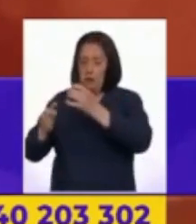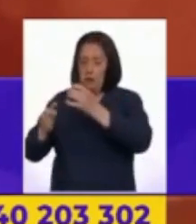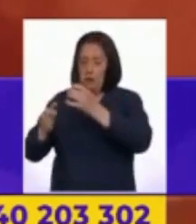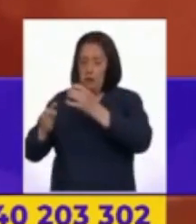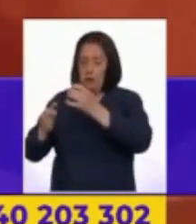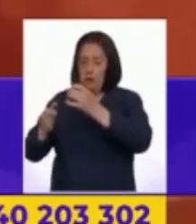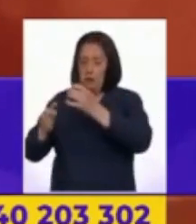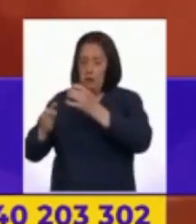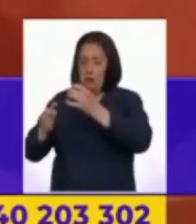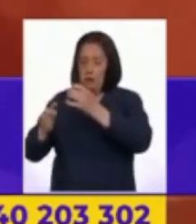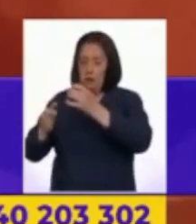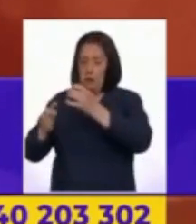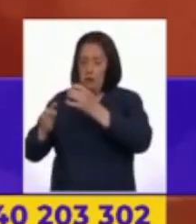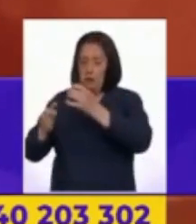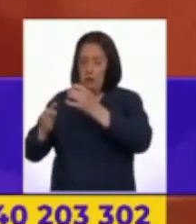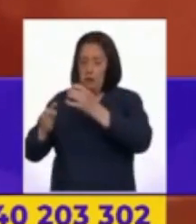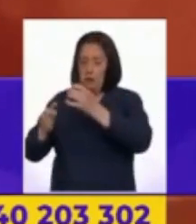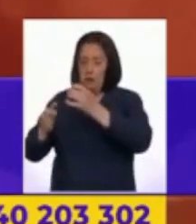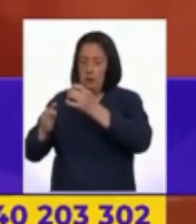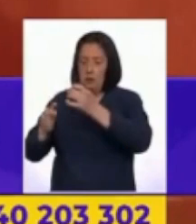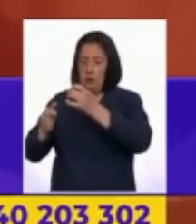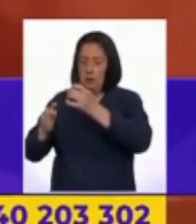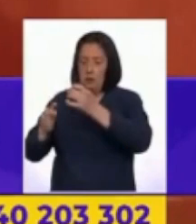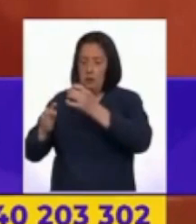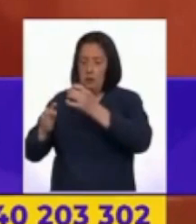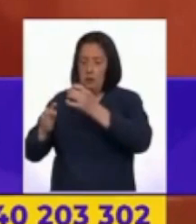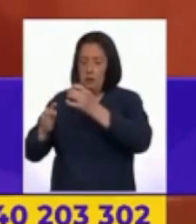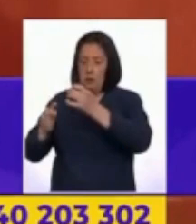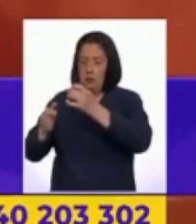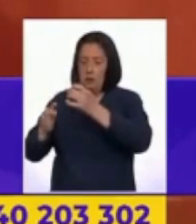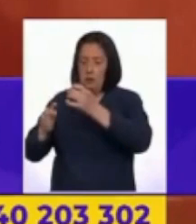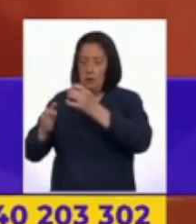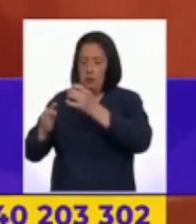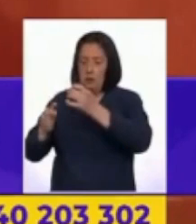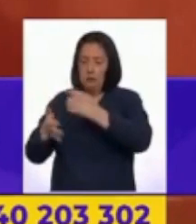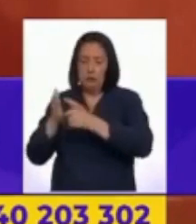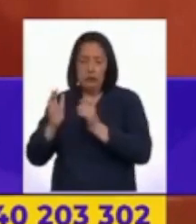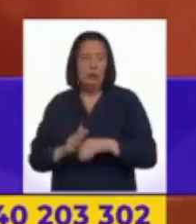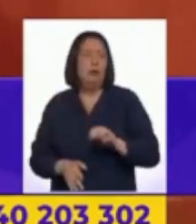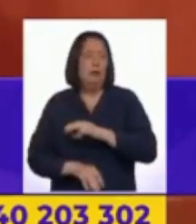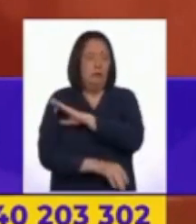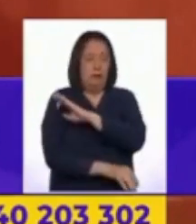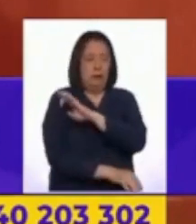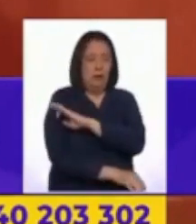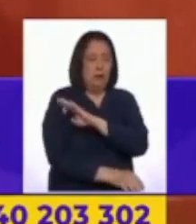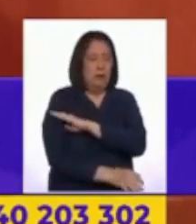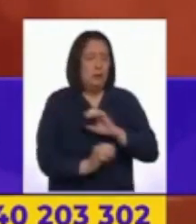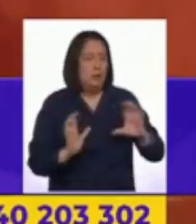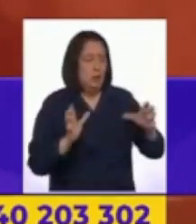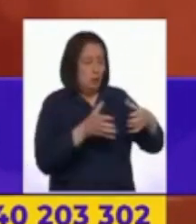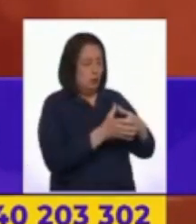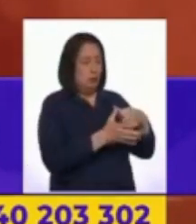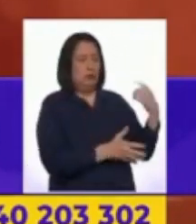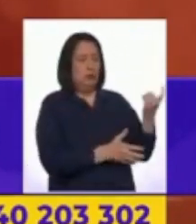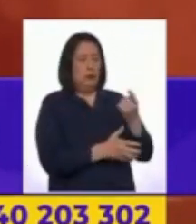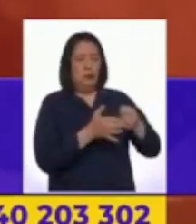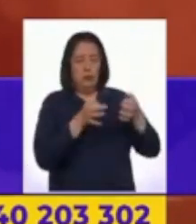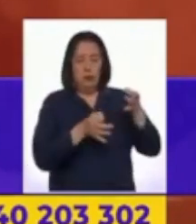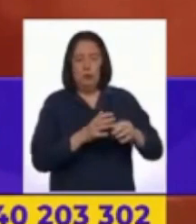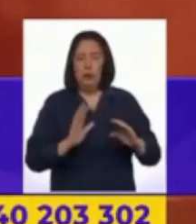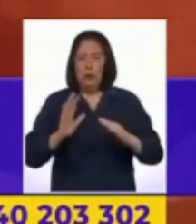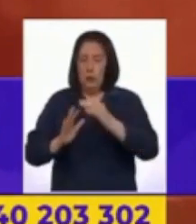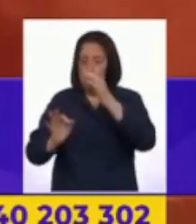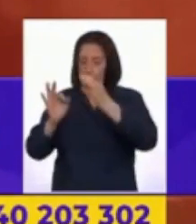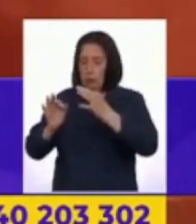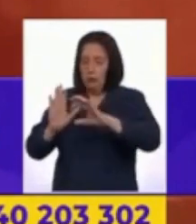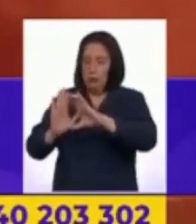é fazer o poder judiciário Ministério Público quer acabar com o STF de lá também com Internacional Lego constitucional